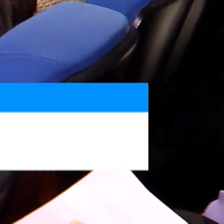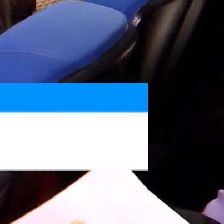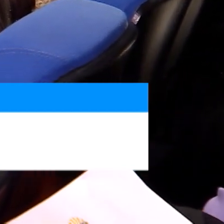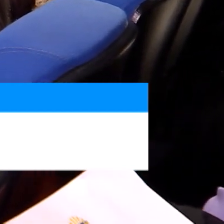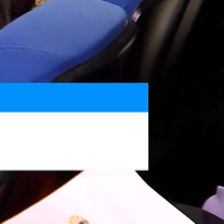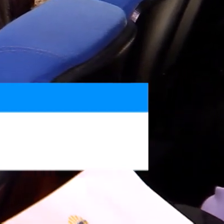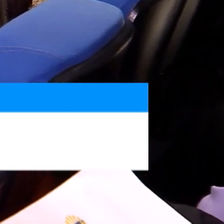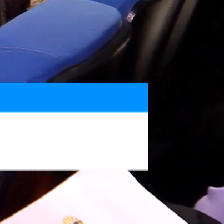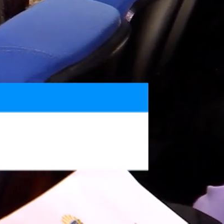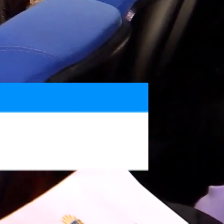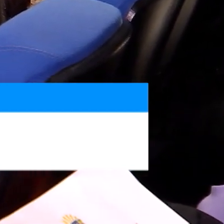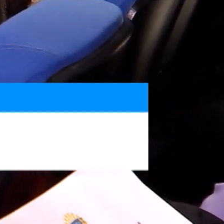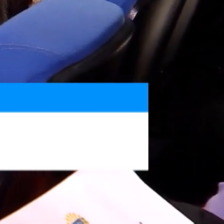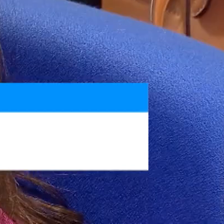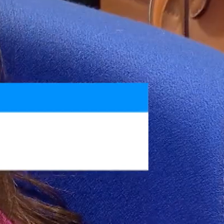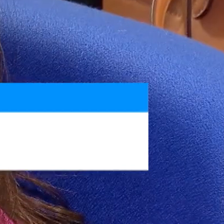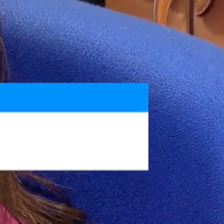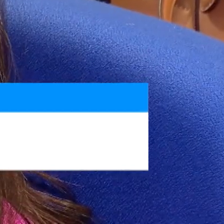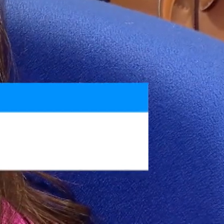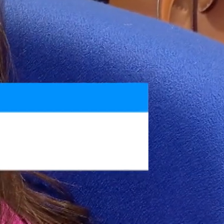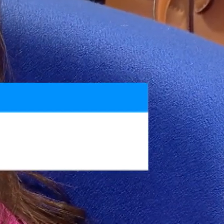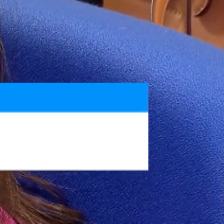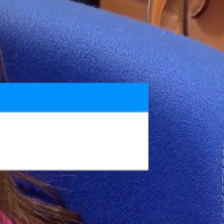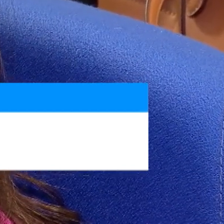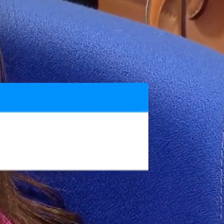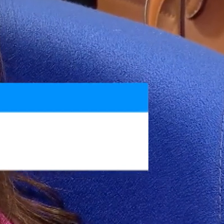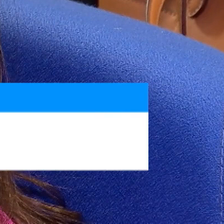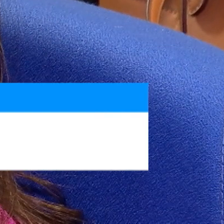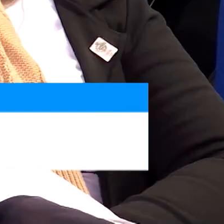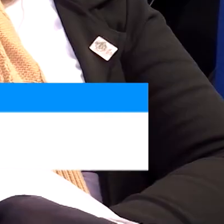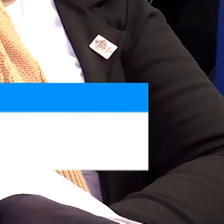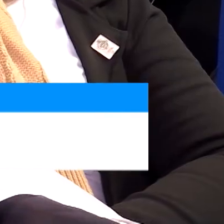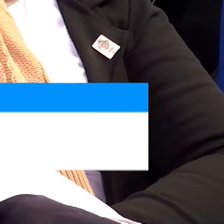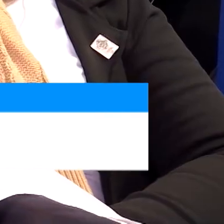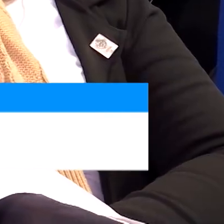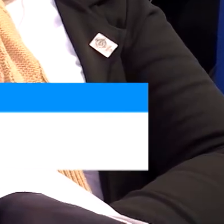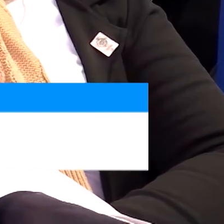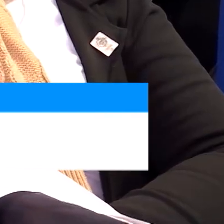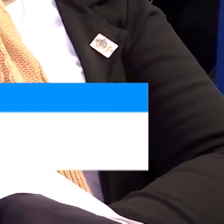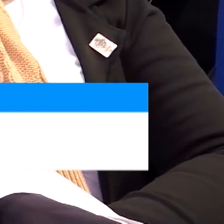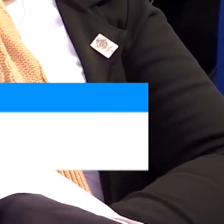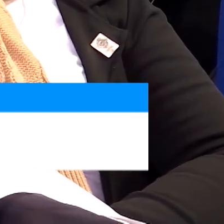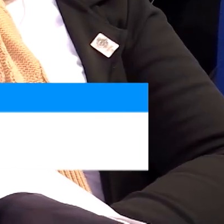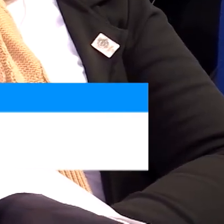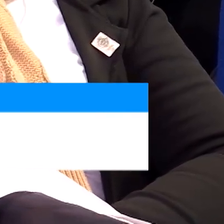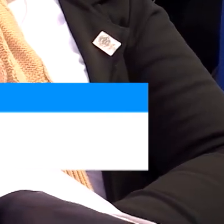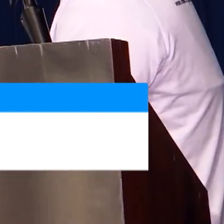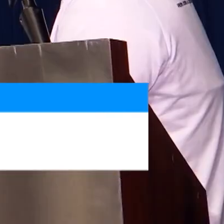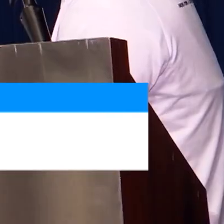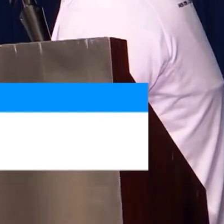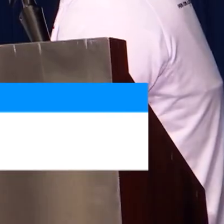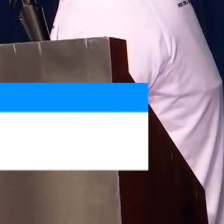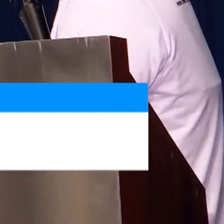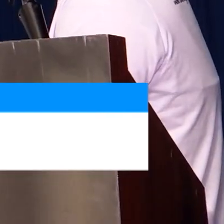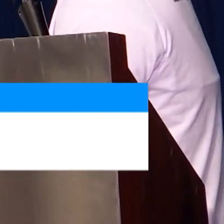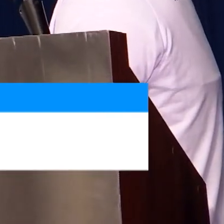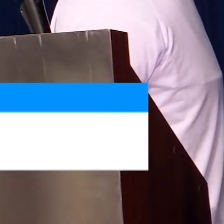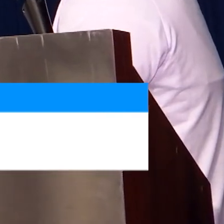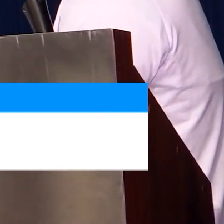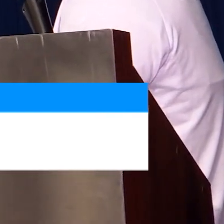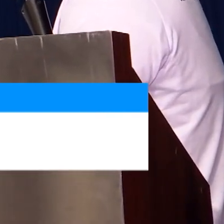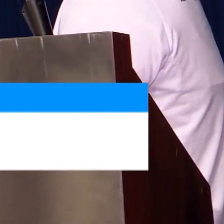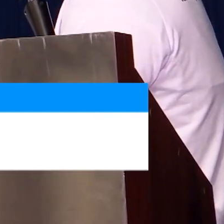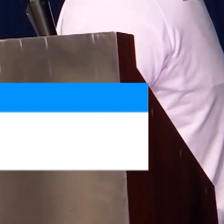participantes puderam conhecer durante a tarde. Prestigiando o tema da 37ª edição, Educação Legislativa e